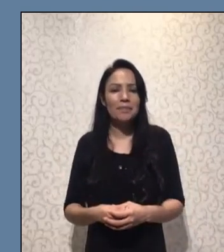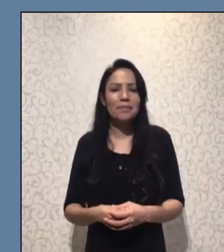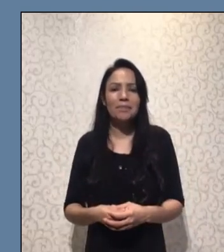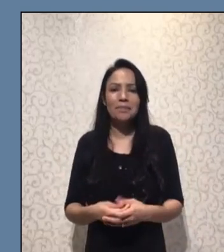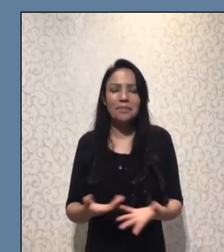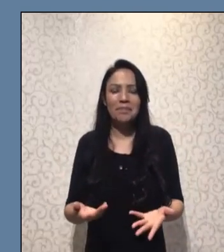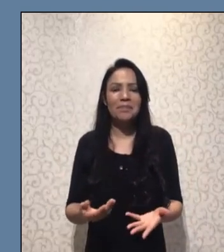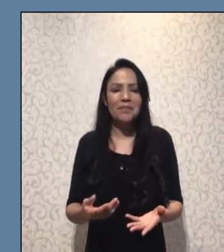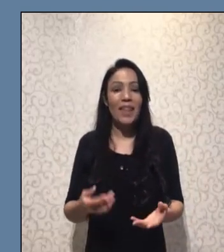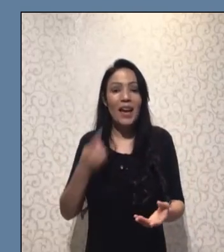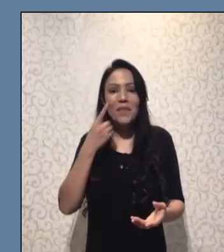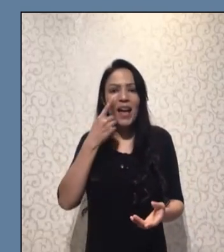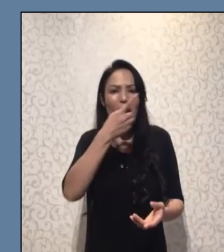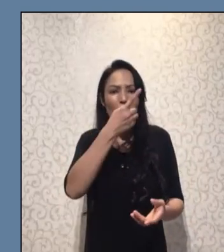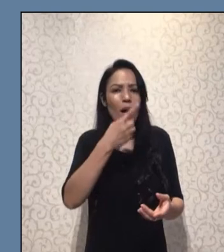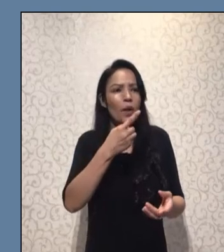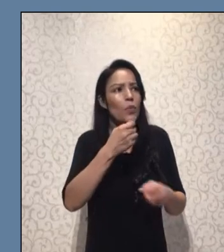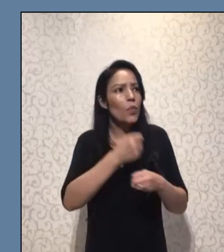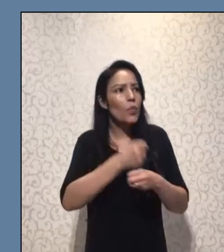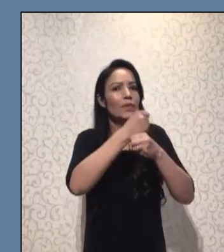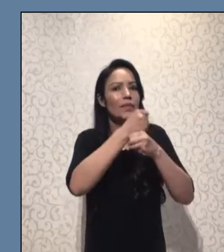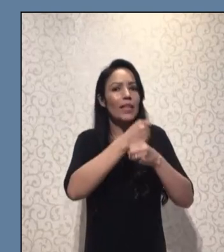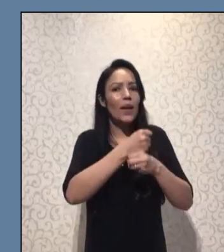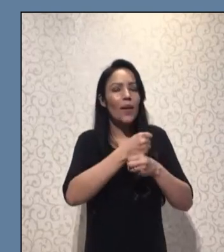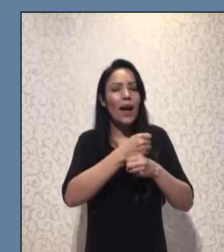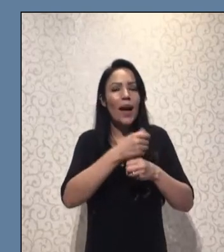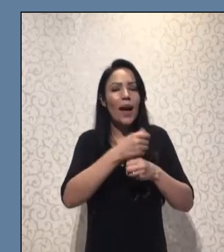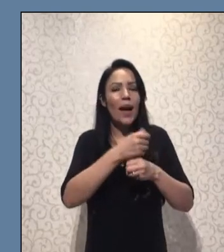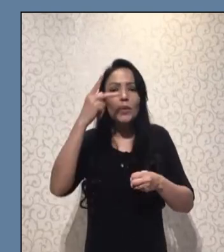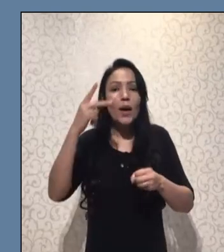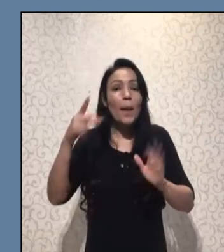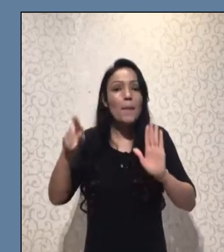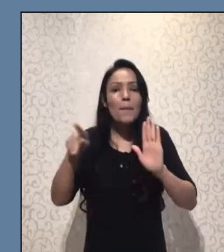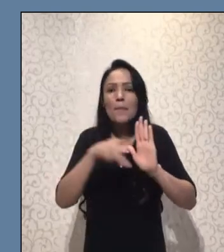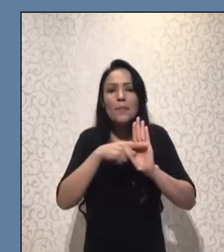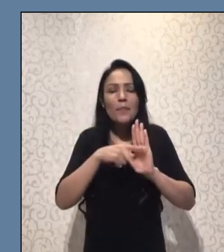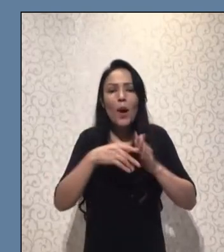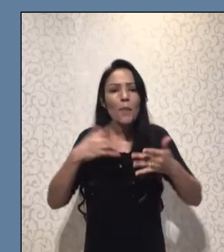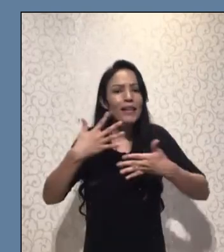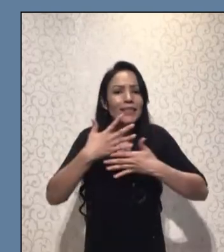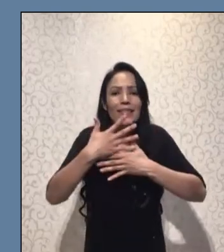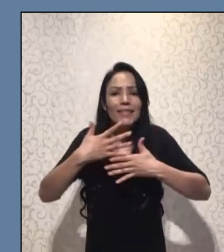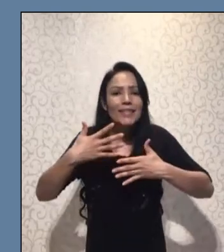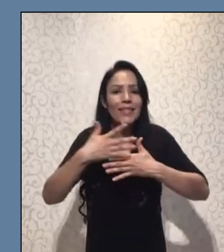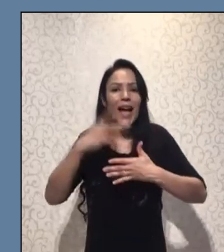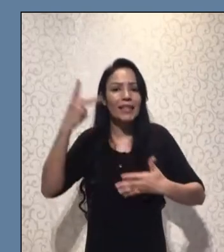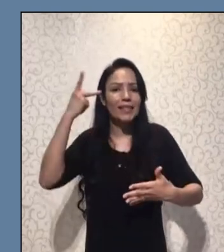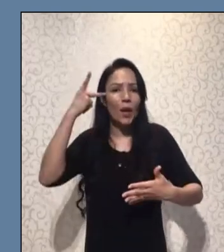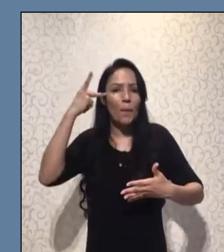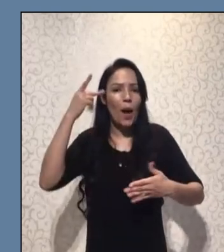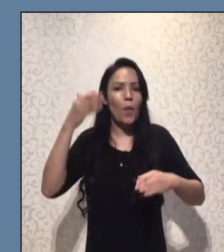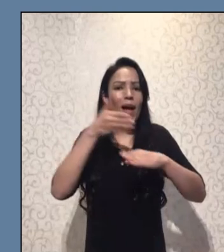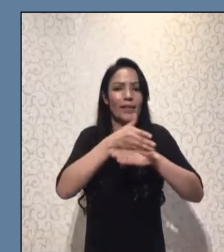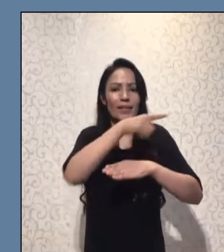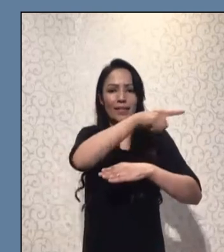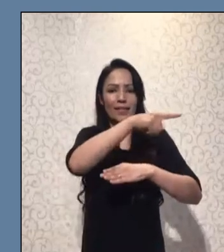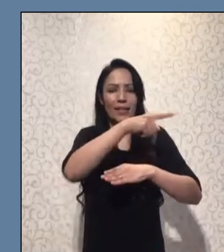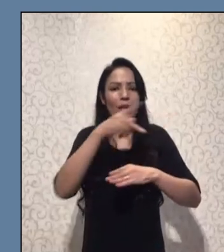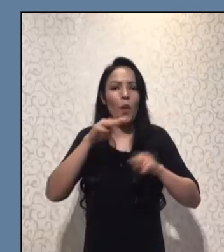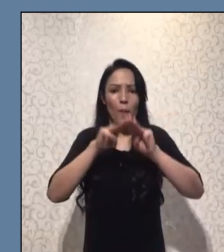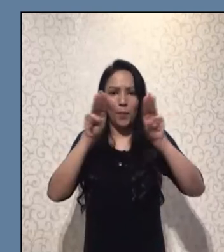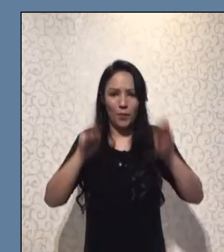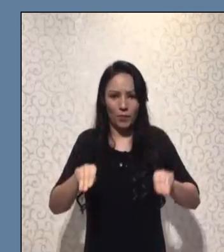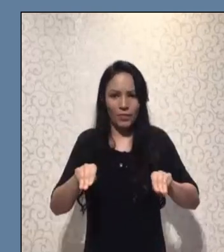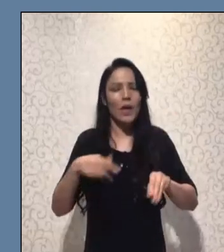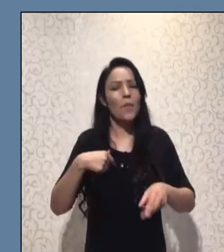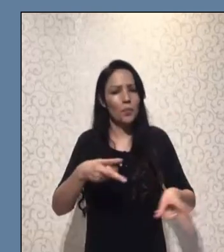esqueci. As pessoas se sentem muito cidadãs quando estão dentro do museu. Eu noto isso também, um único